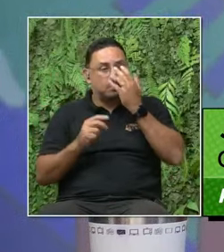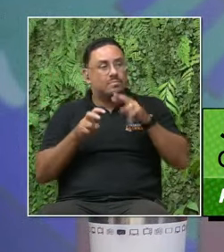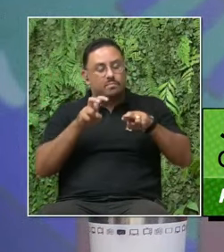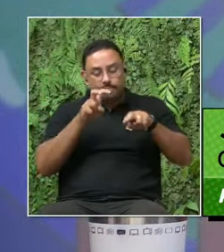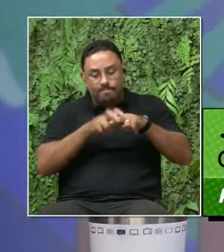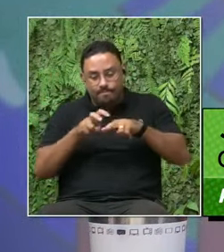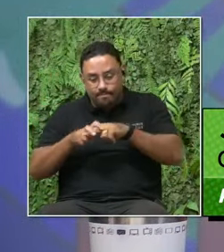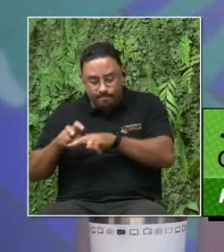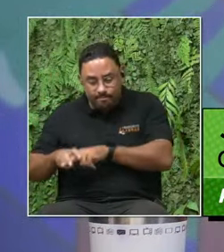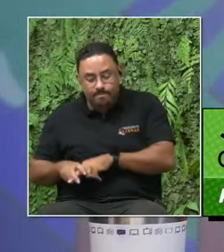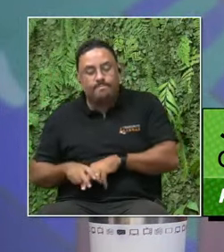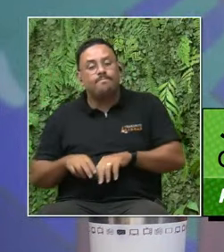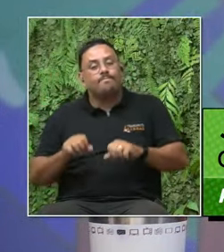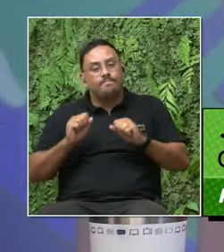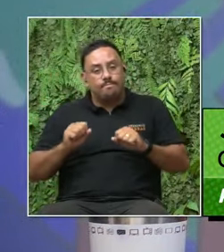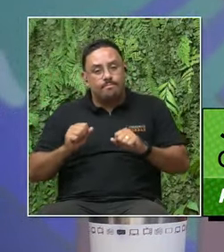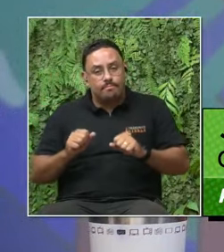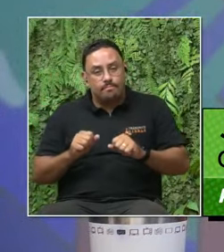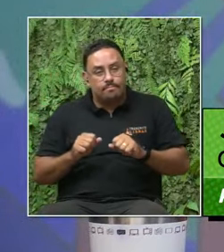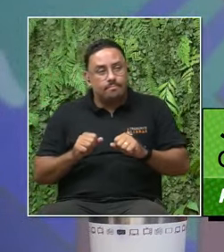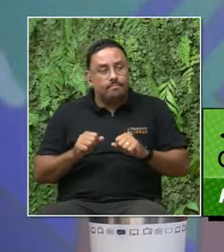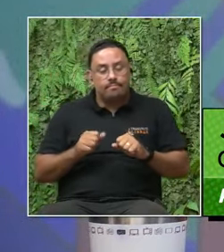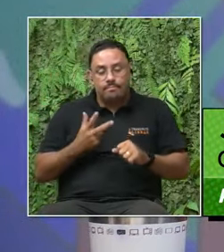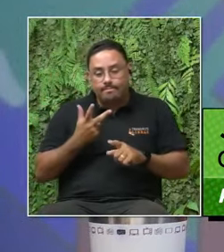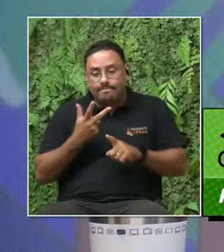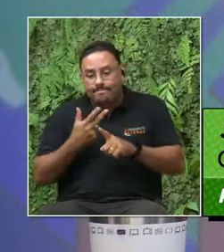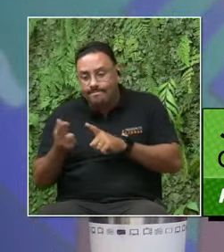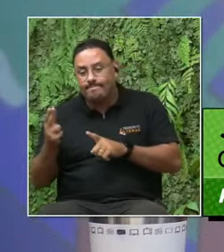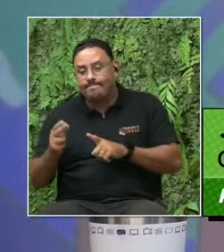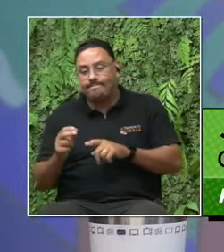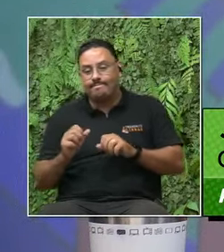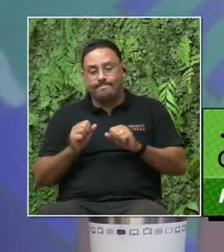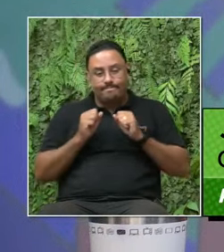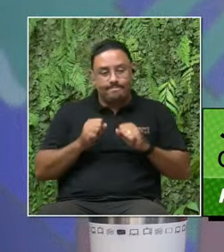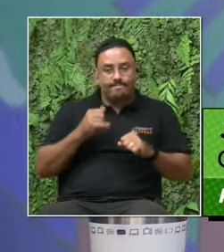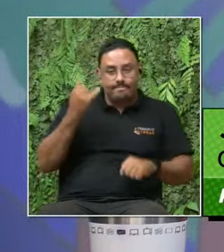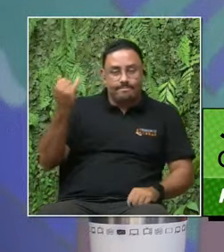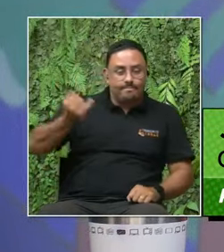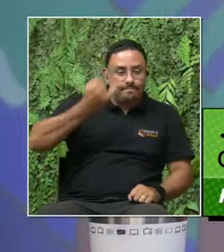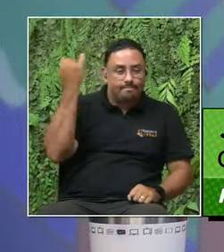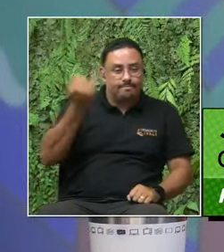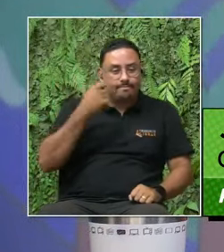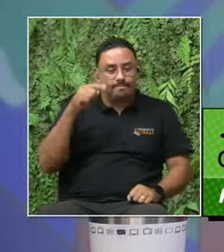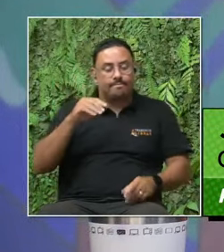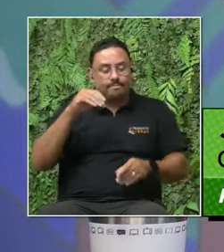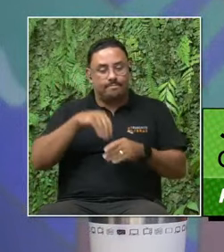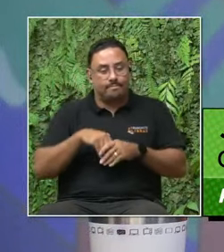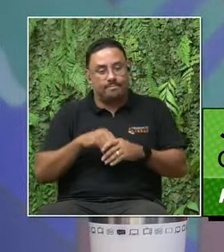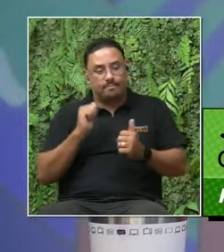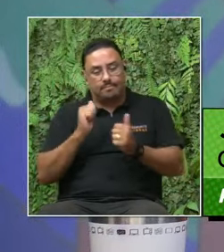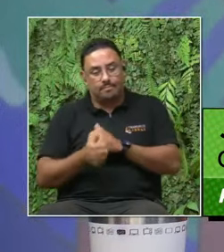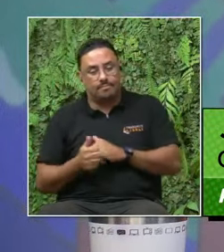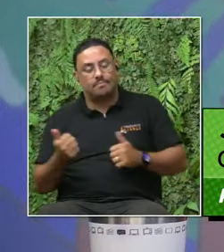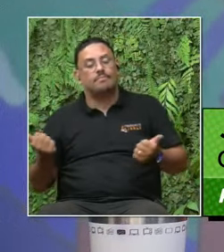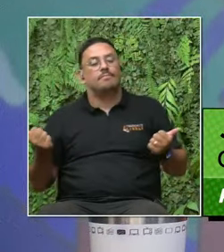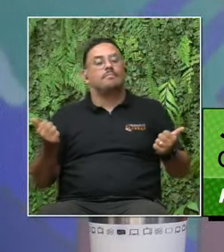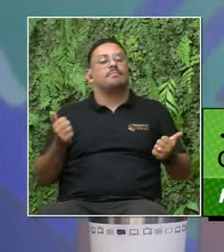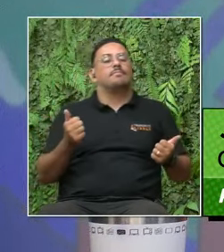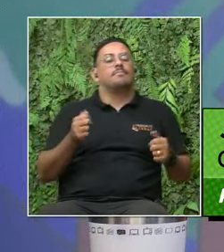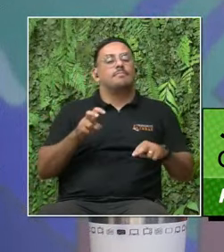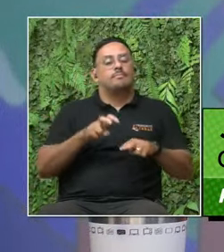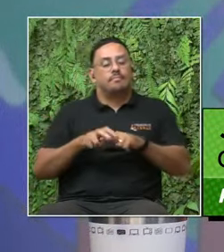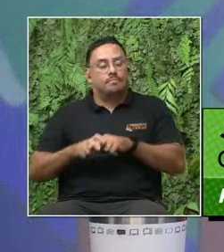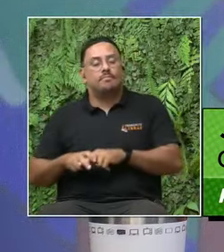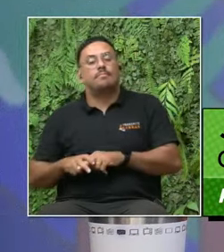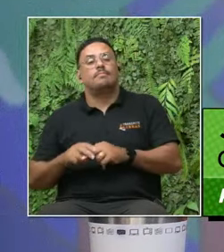banco que pode e desequilibrar que pode ser mais eh importante Dent dentro do jogo Você disseram ó o banco do Atlético